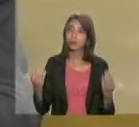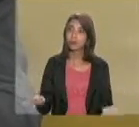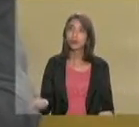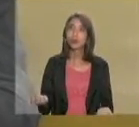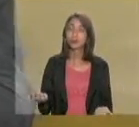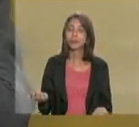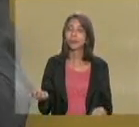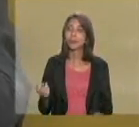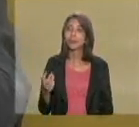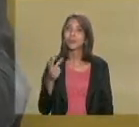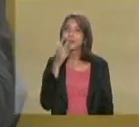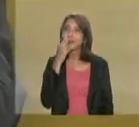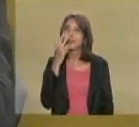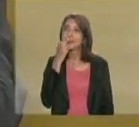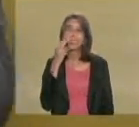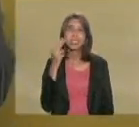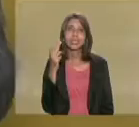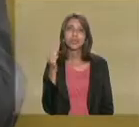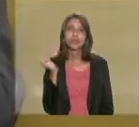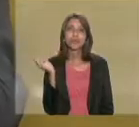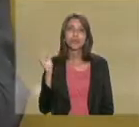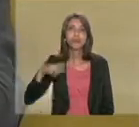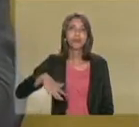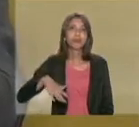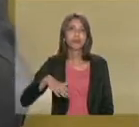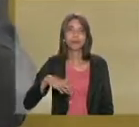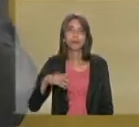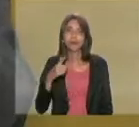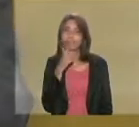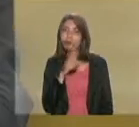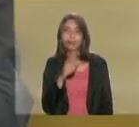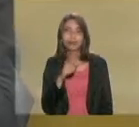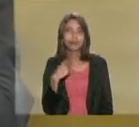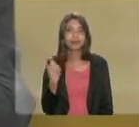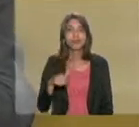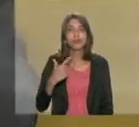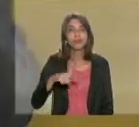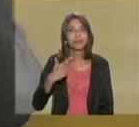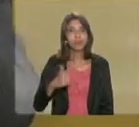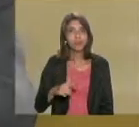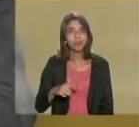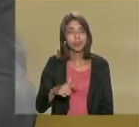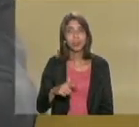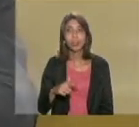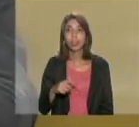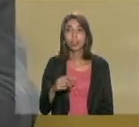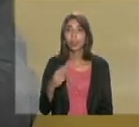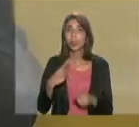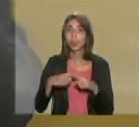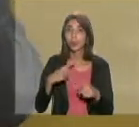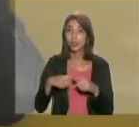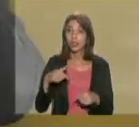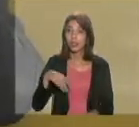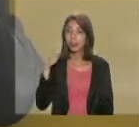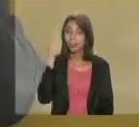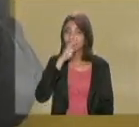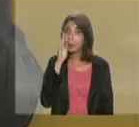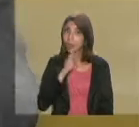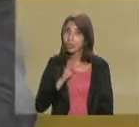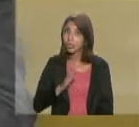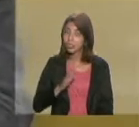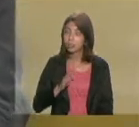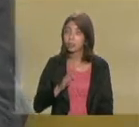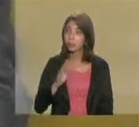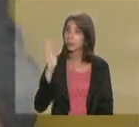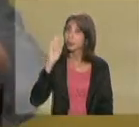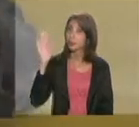arenas. Então foi realmente um ônus fortíssimo, fortíssimo, para o nosso